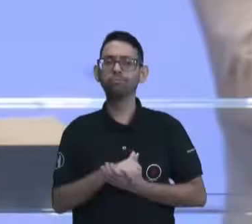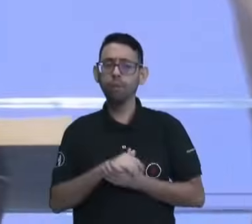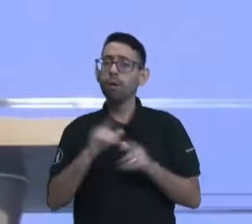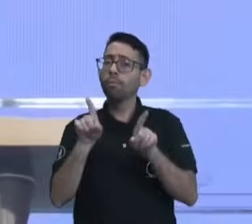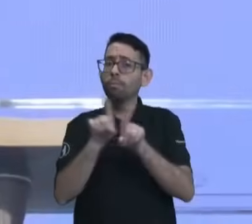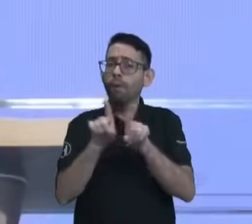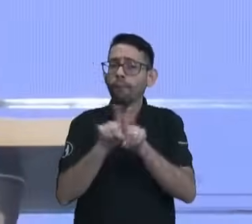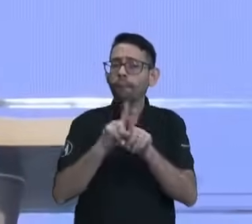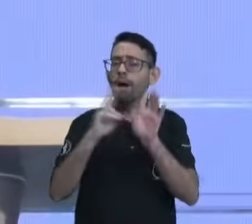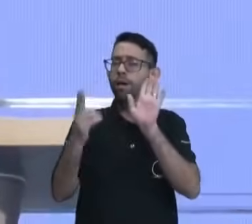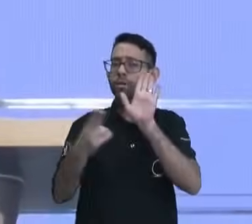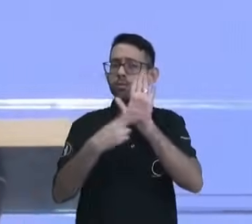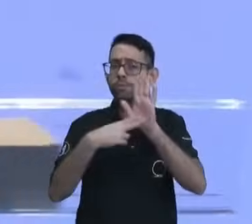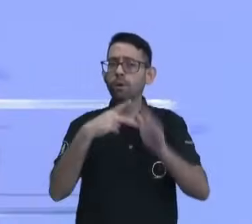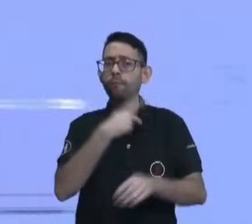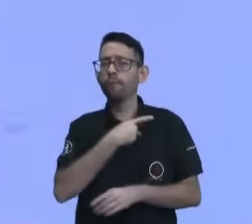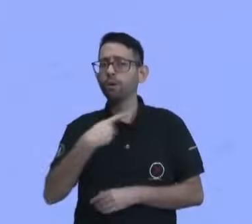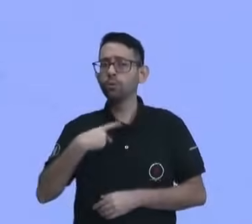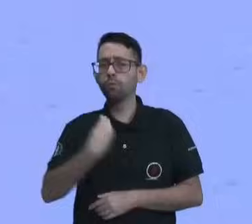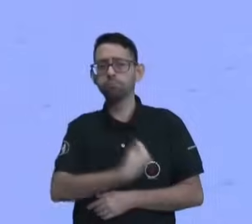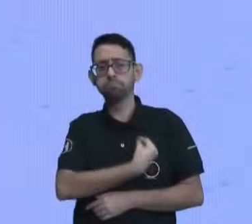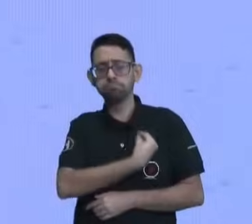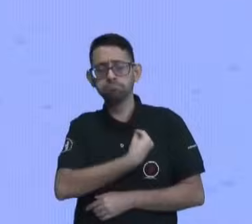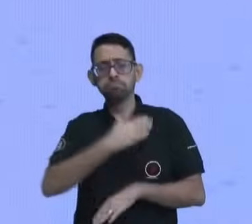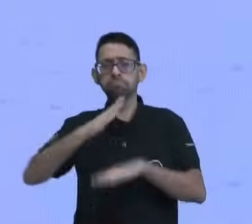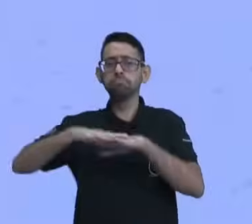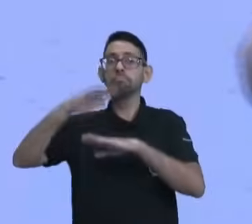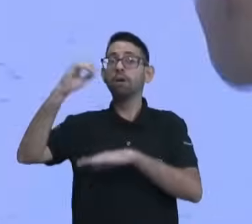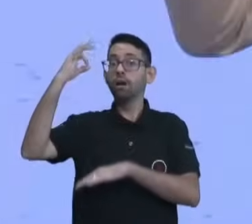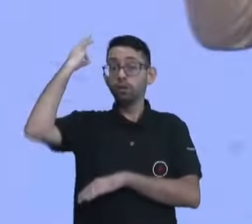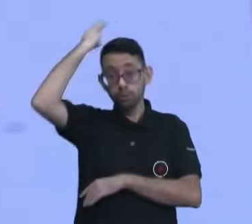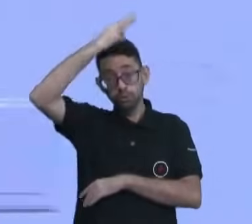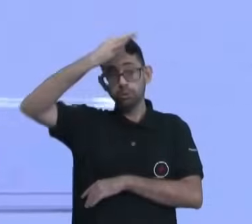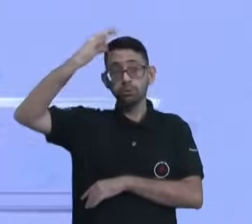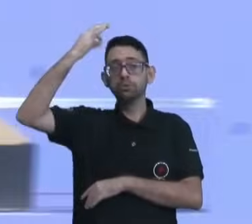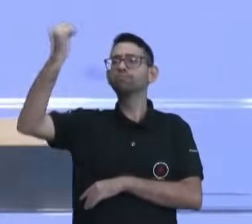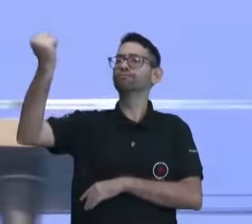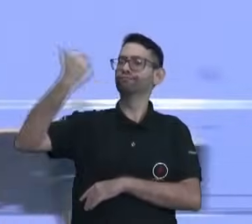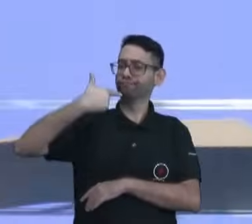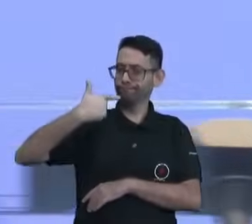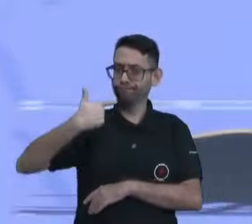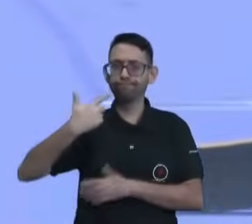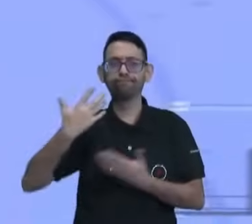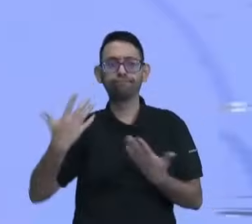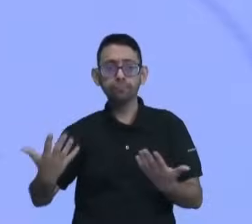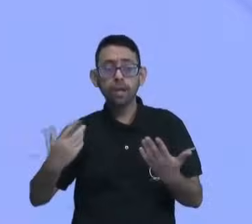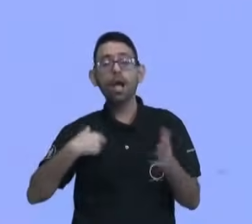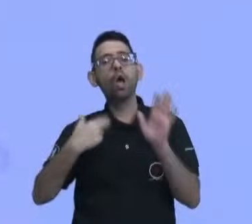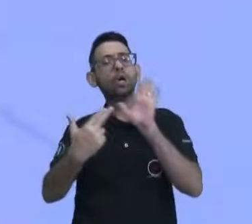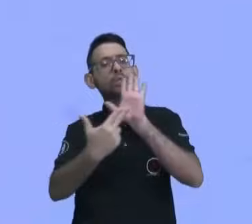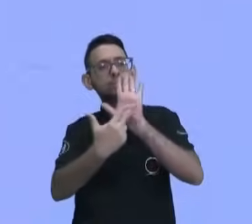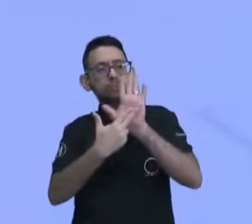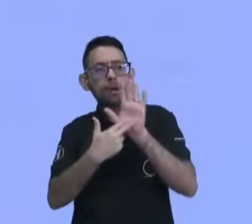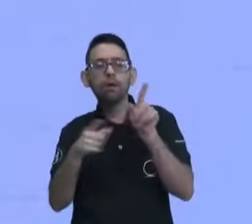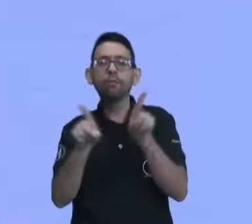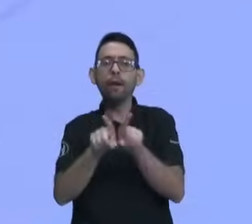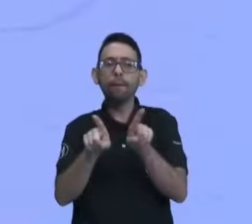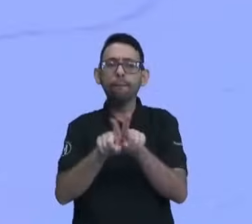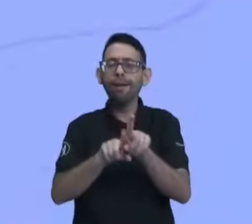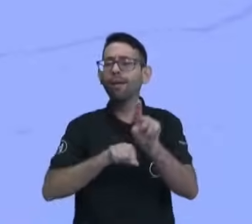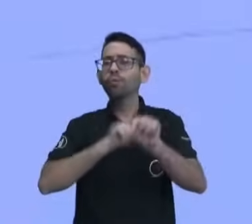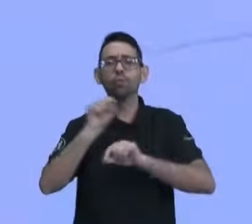pastores que TM uma vida mais Santa eu reconheço também que existem